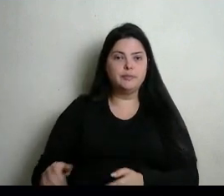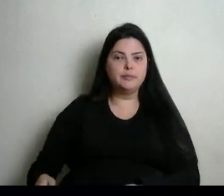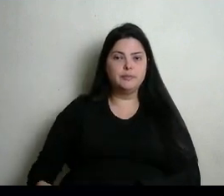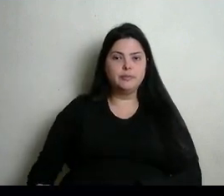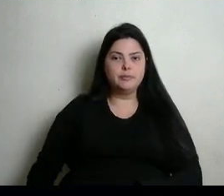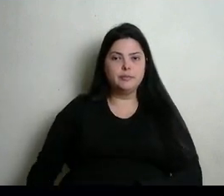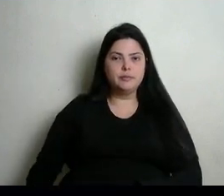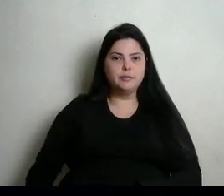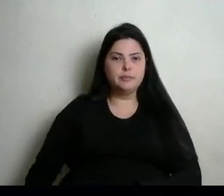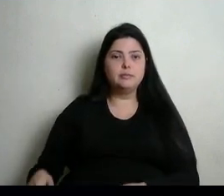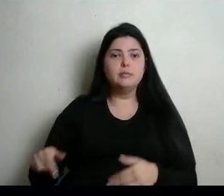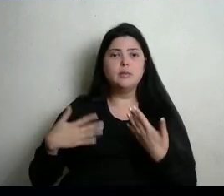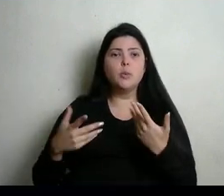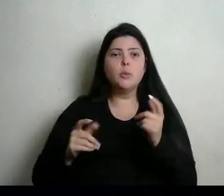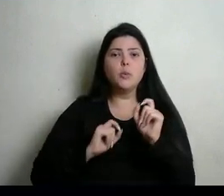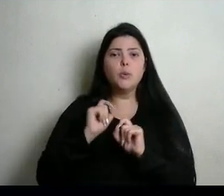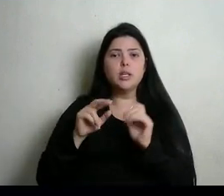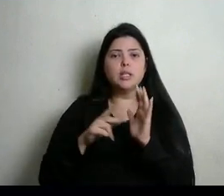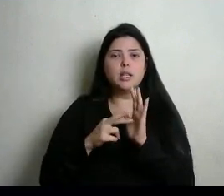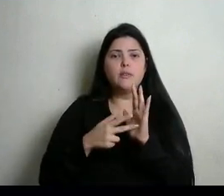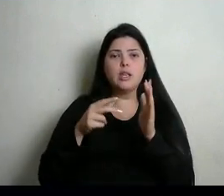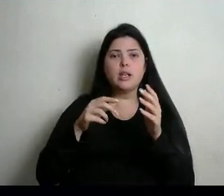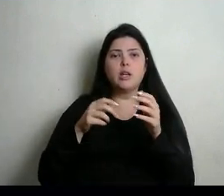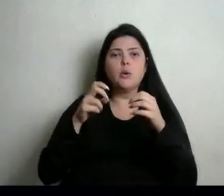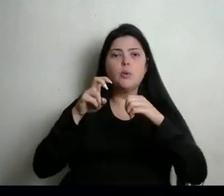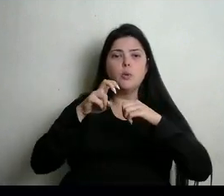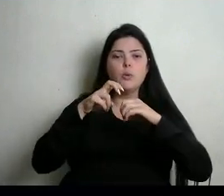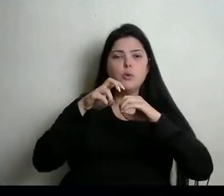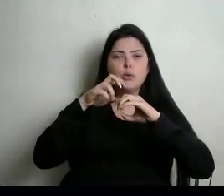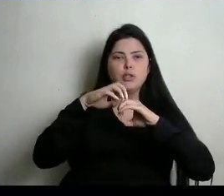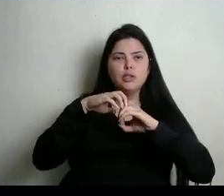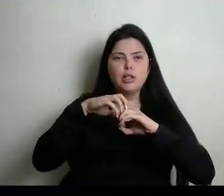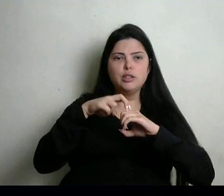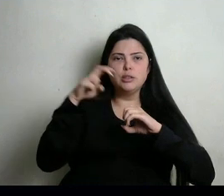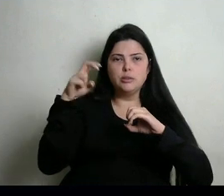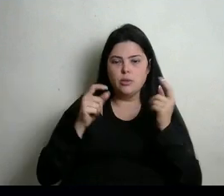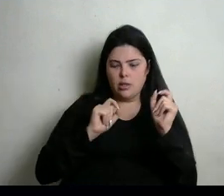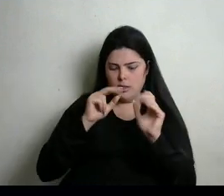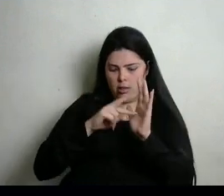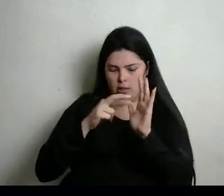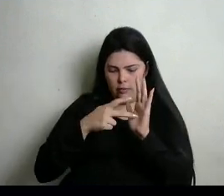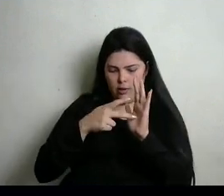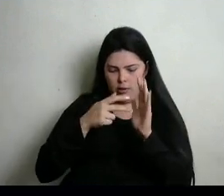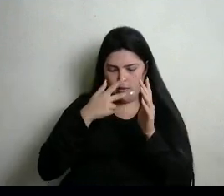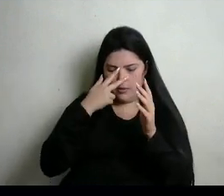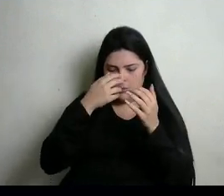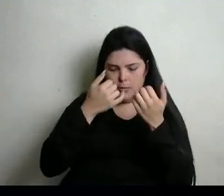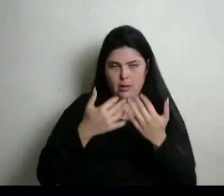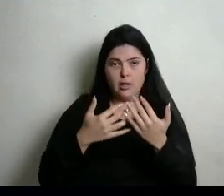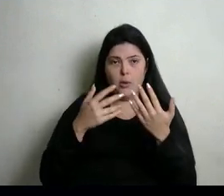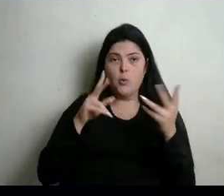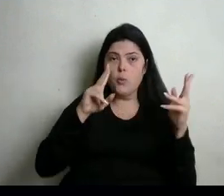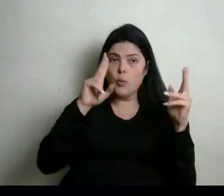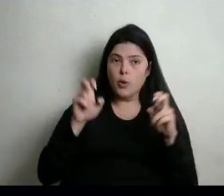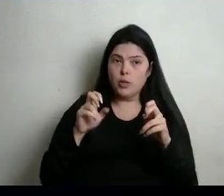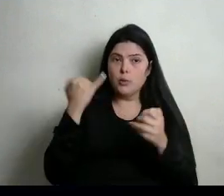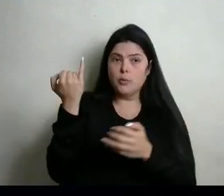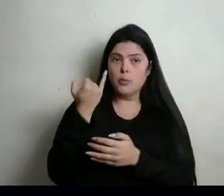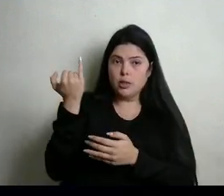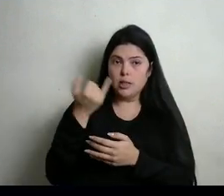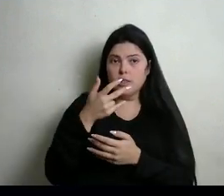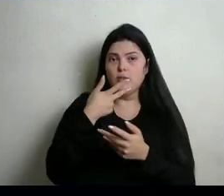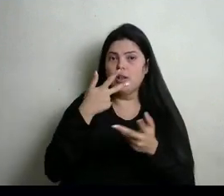Mas, afinal, então, o que que é o chat GPT? Como eu falei antes, é um assunto que está num hype muito grande, muito se fala